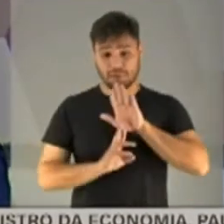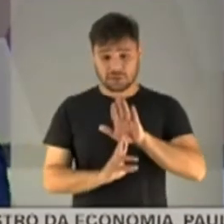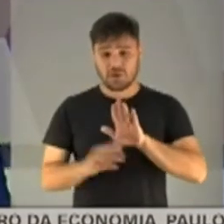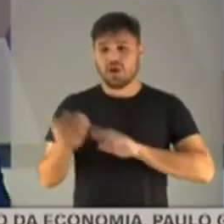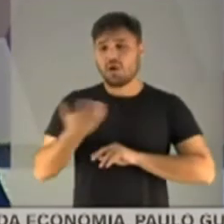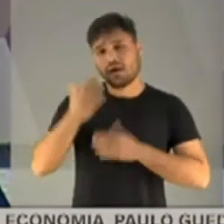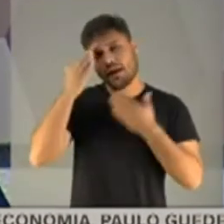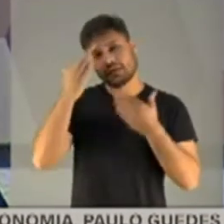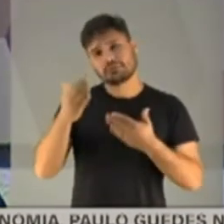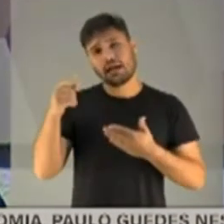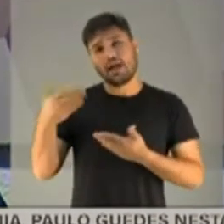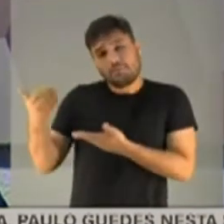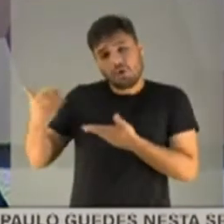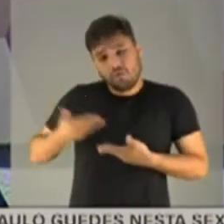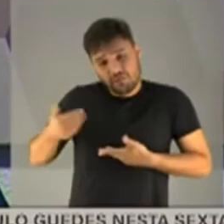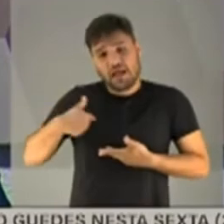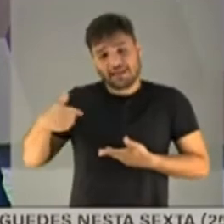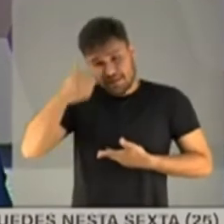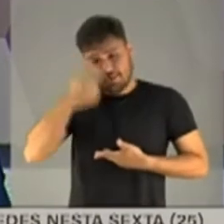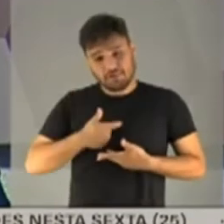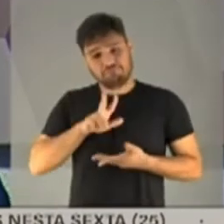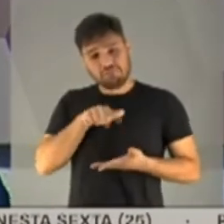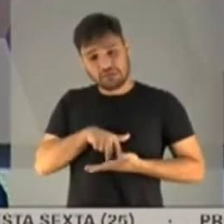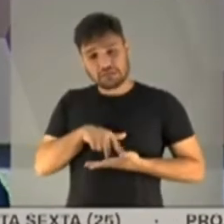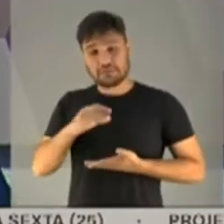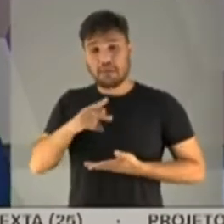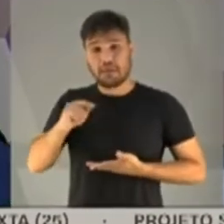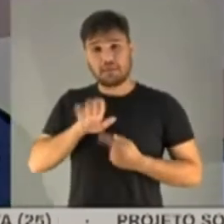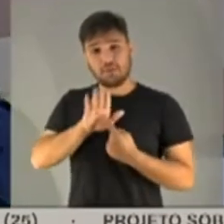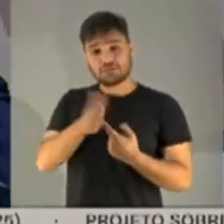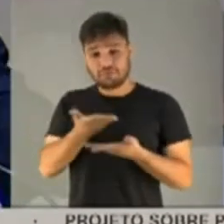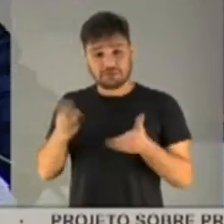agradecer mais uma vez a convocação para estar aqui e a oportunidade de apresentar esses dados. Obrigada.